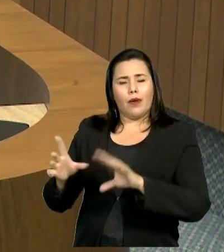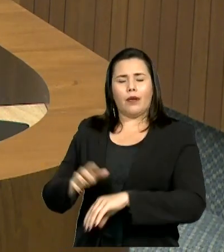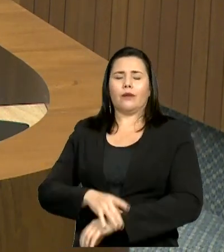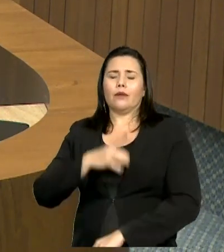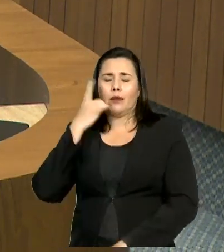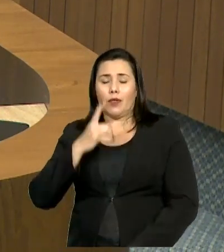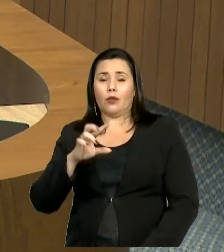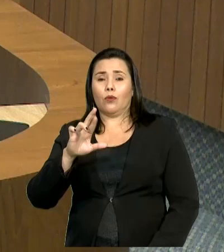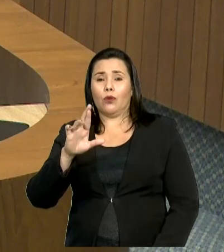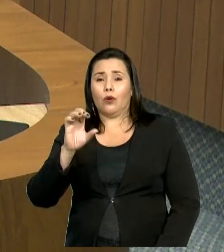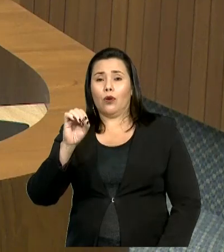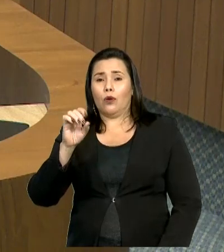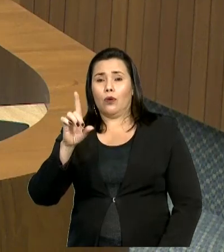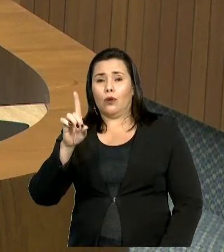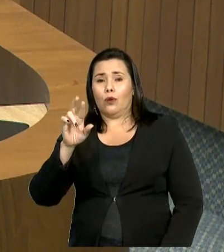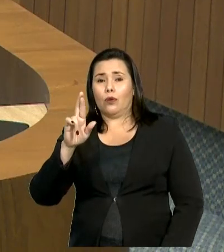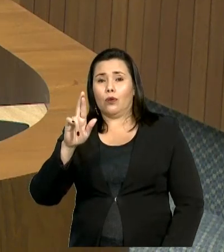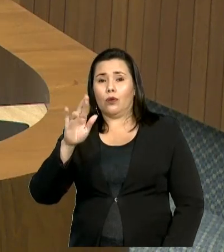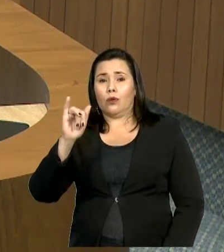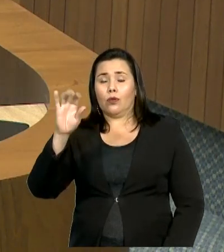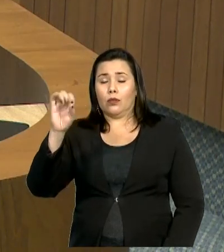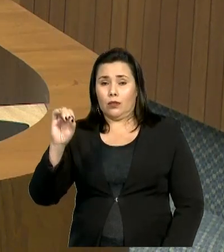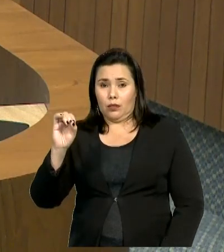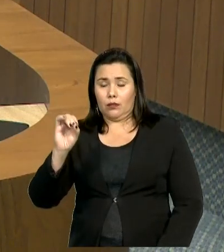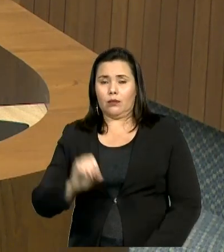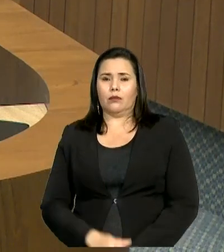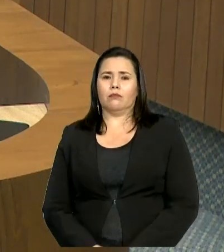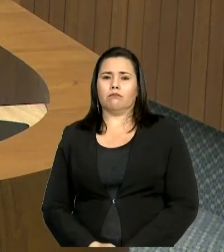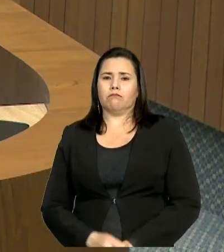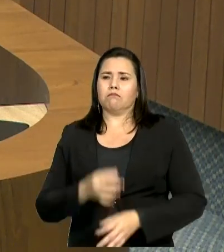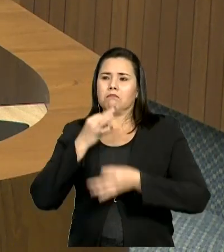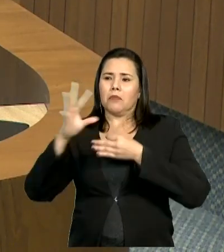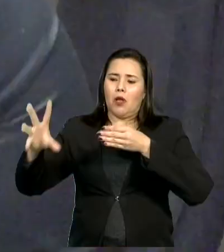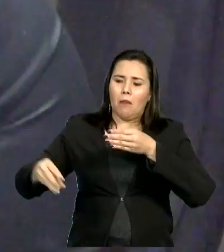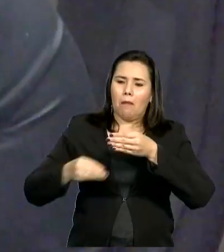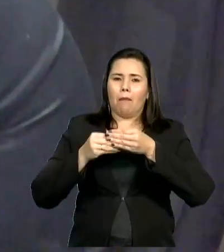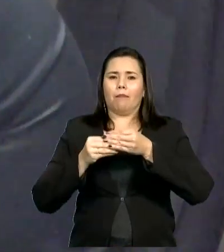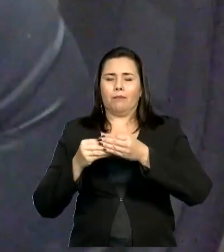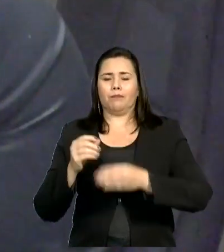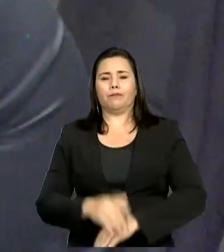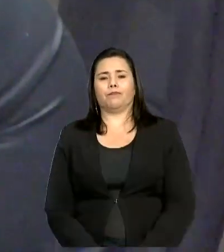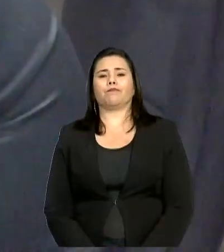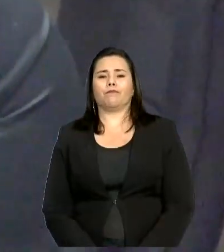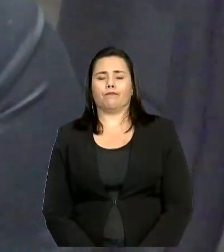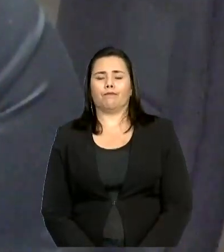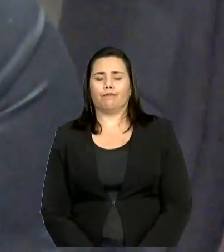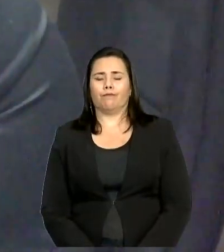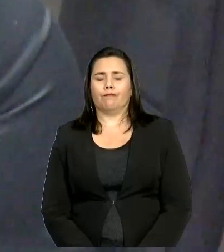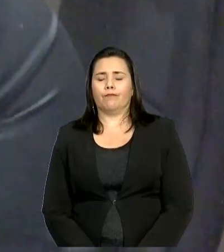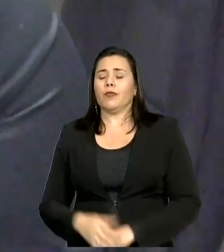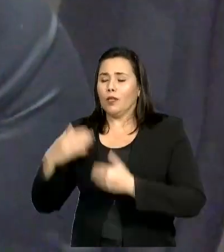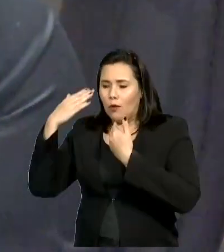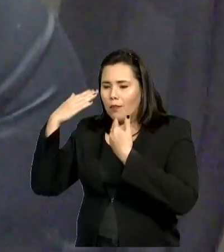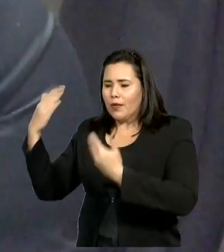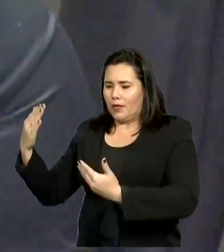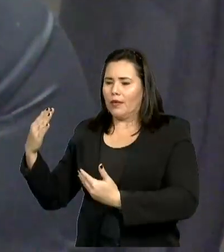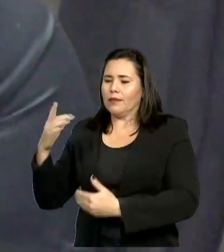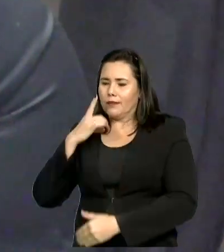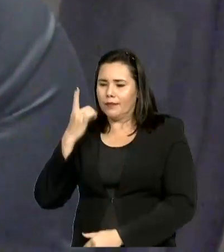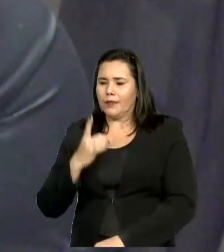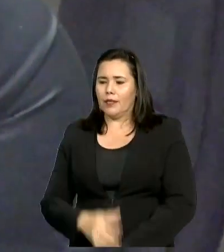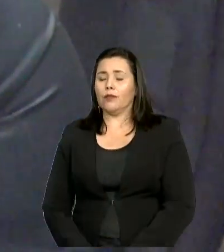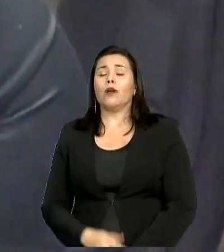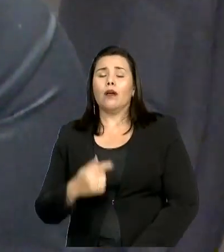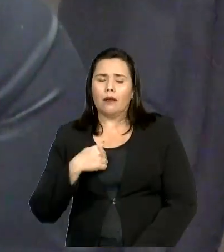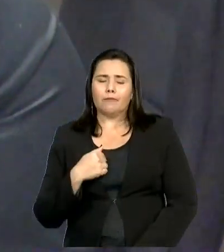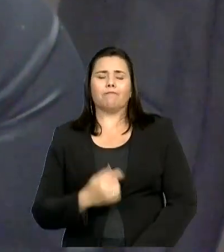parte por Vossa Excelência. Queria aproveitar o discurso de Vossa Excelência e enaltecer o trabalho que vem sendo feito pelo nosso vice-governador